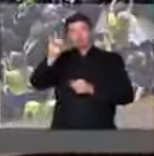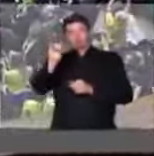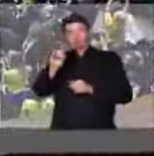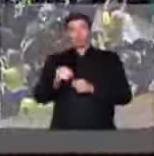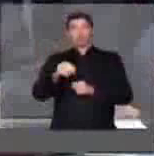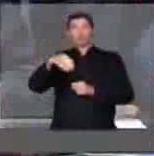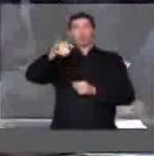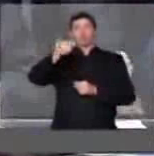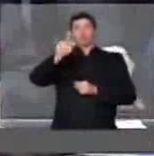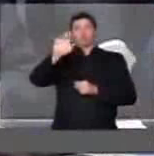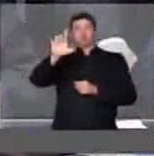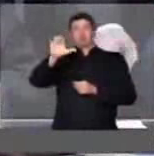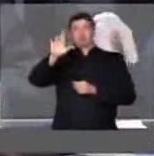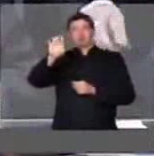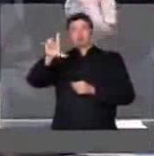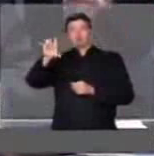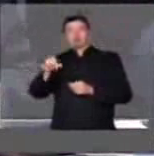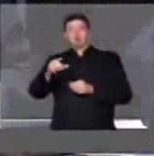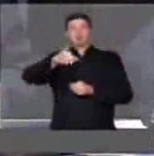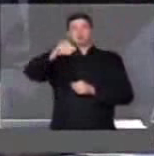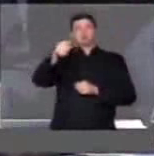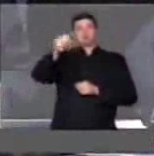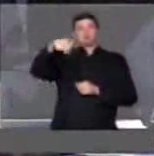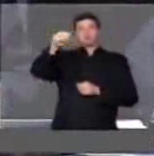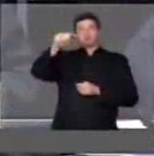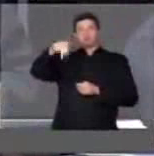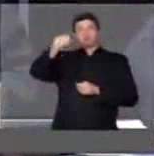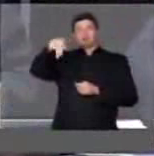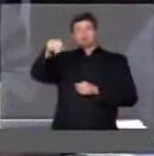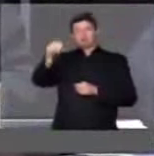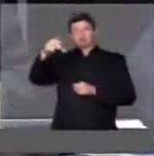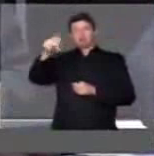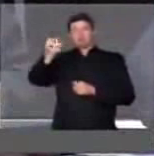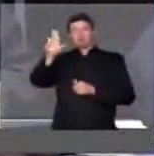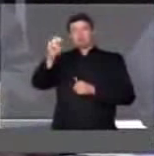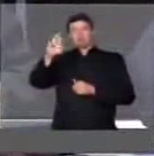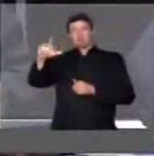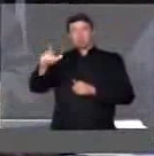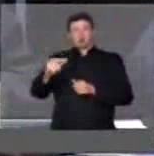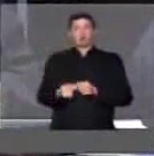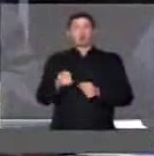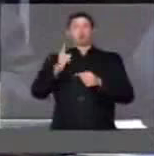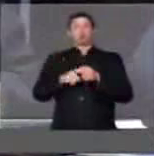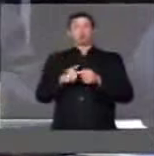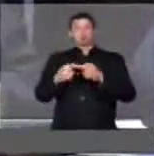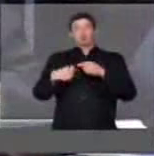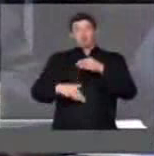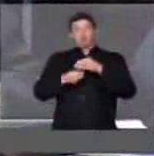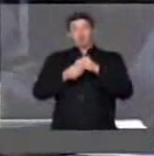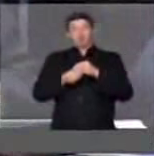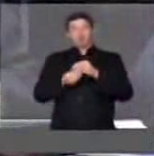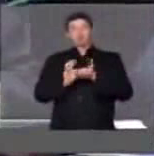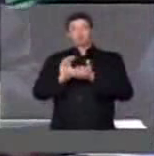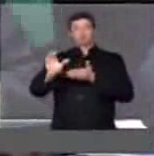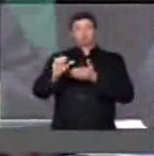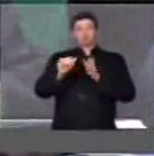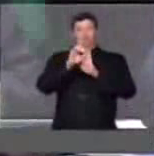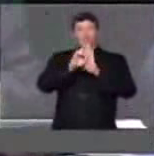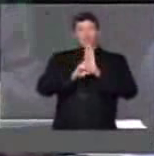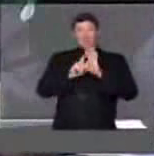Bicudo, Miguel Reale Júnior e Janaína Conceição Pascoal, em virtude da abertura de créditos suplementares